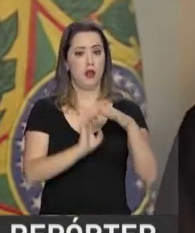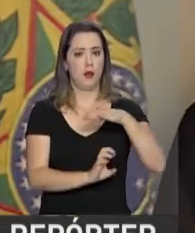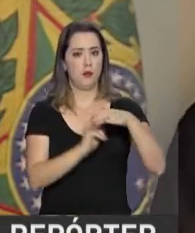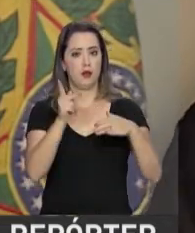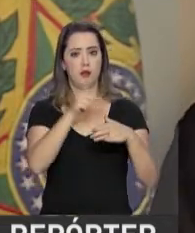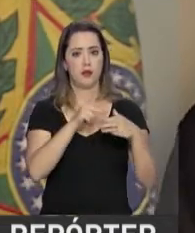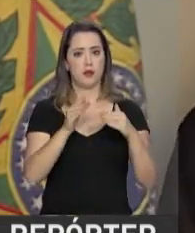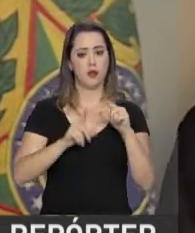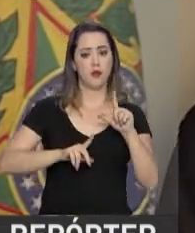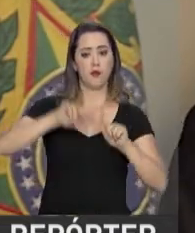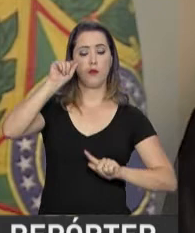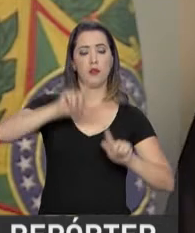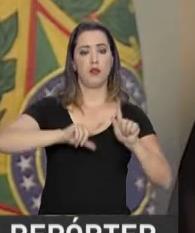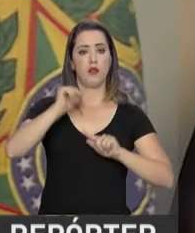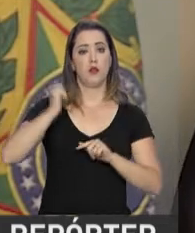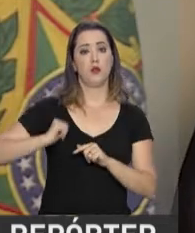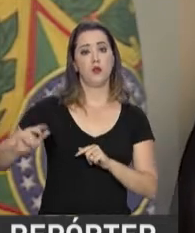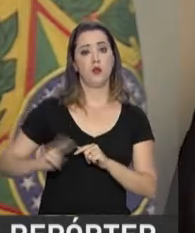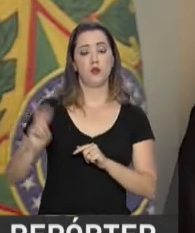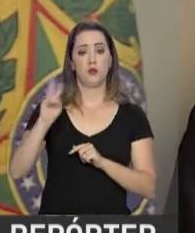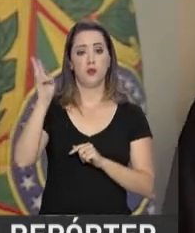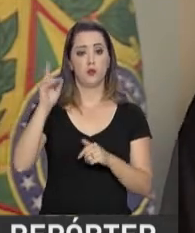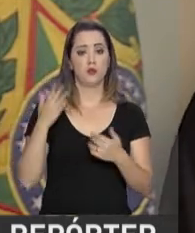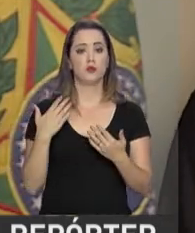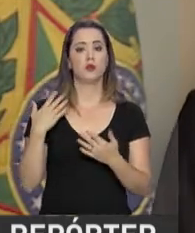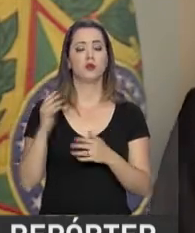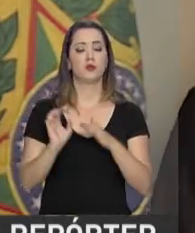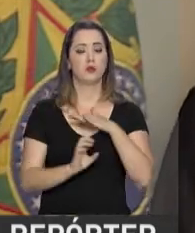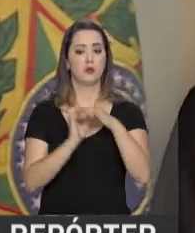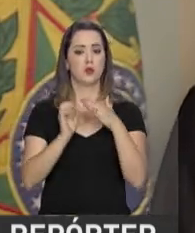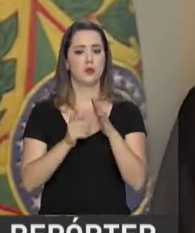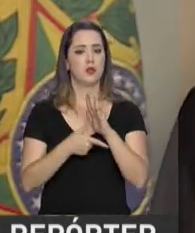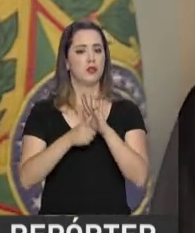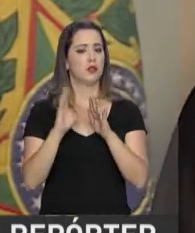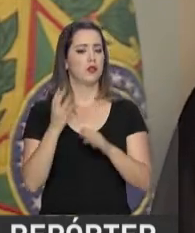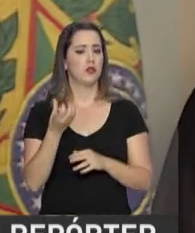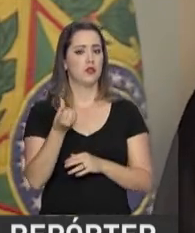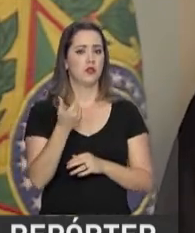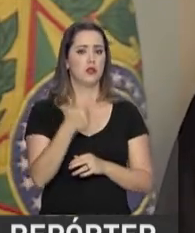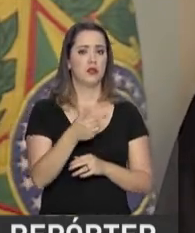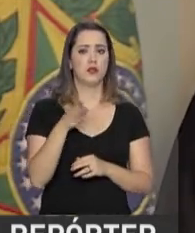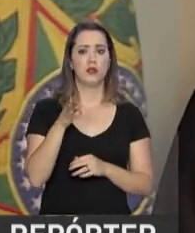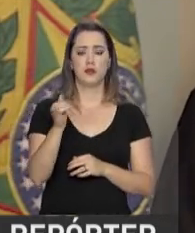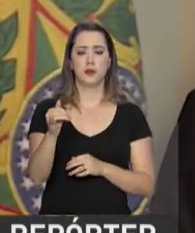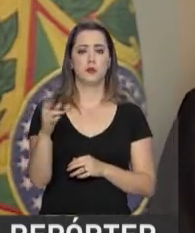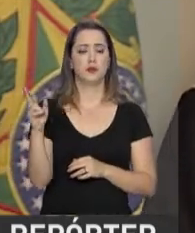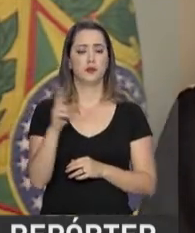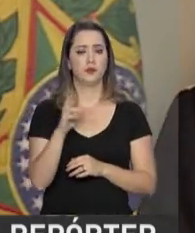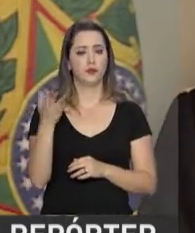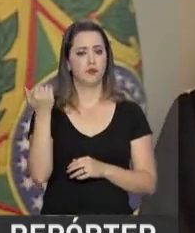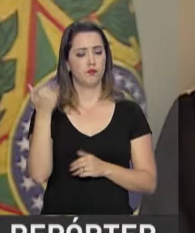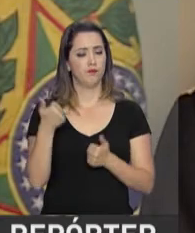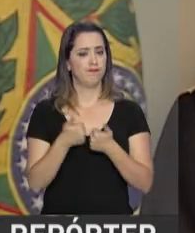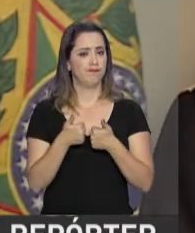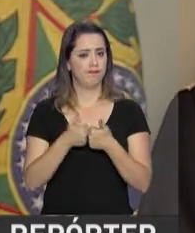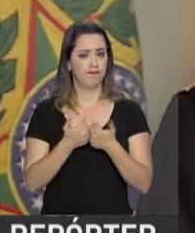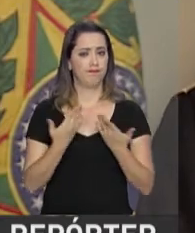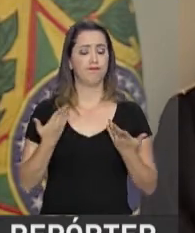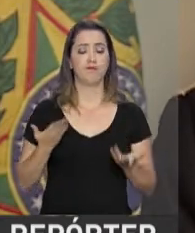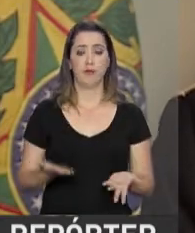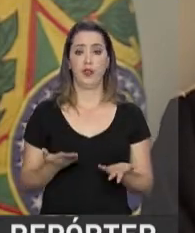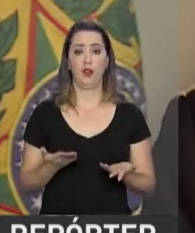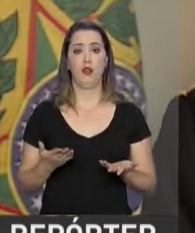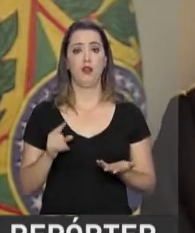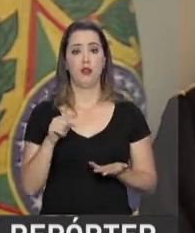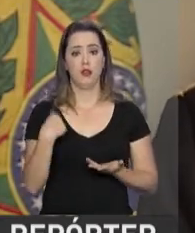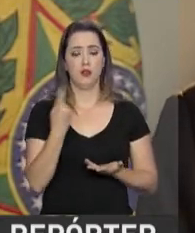na cotação da bolsa de valores a empresa chegou a valer us 62 bilhões num passado recente assim